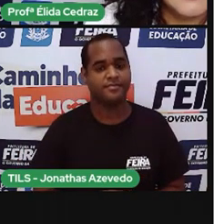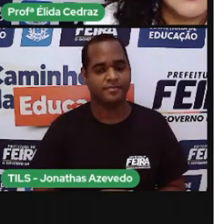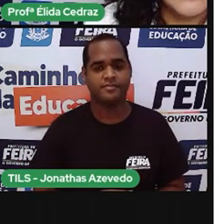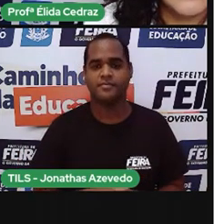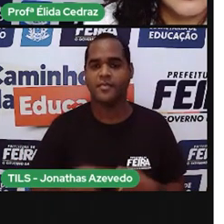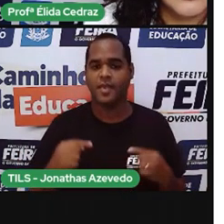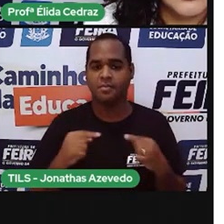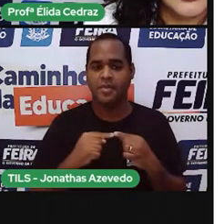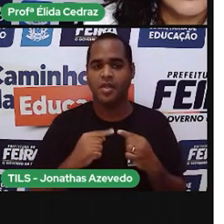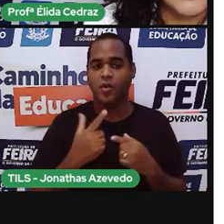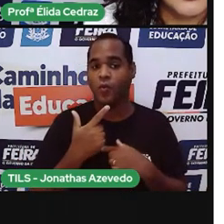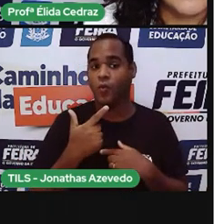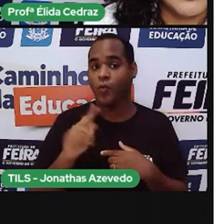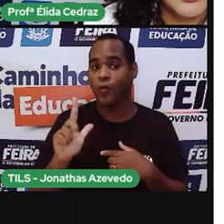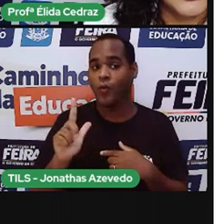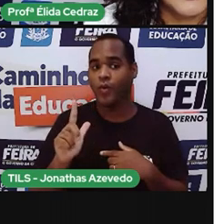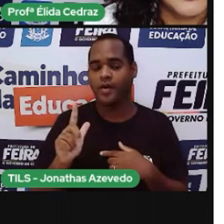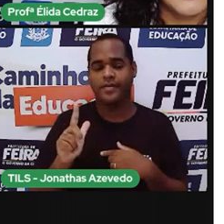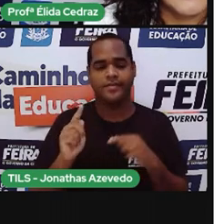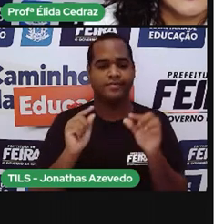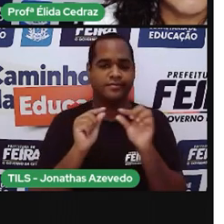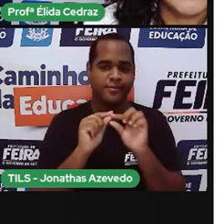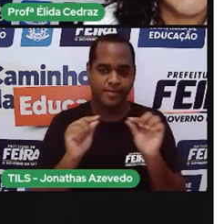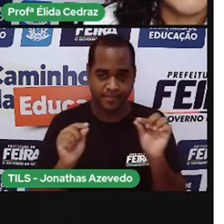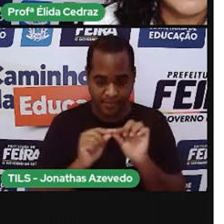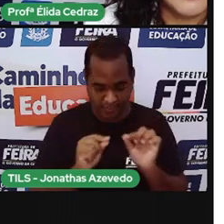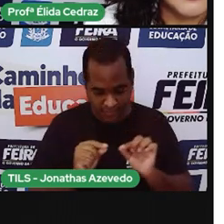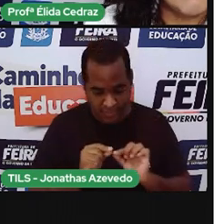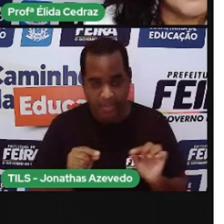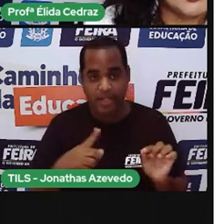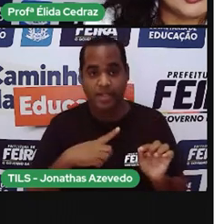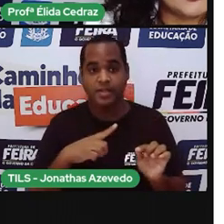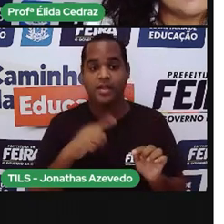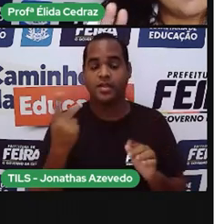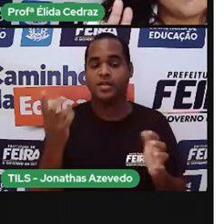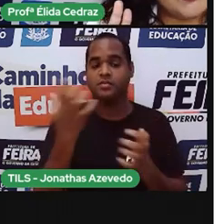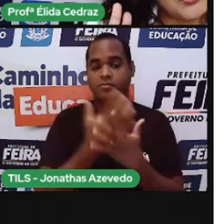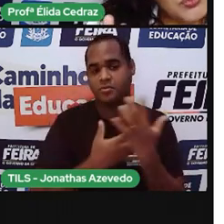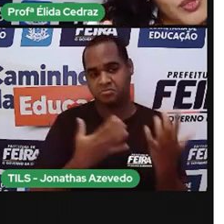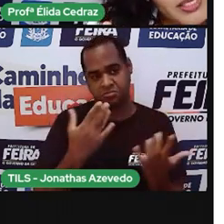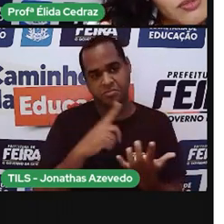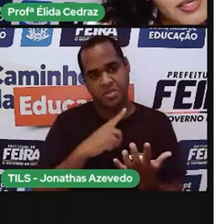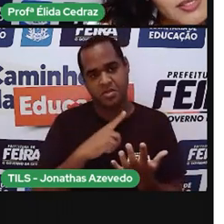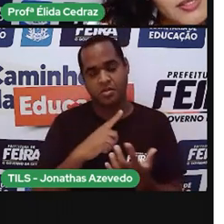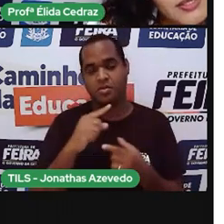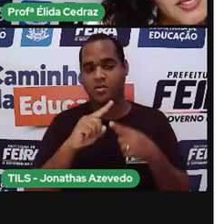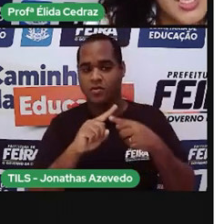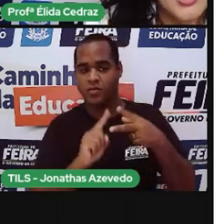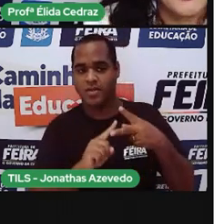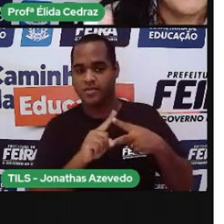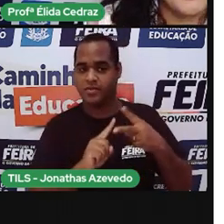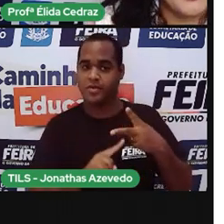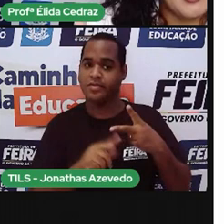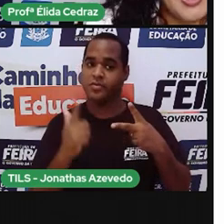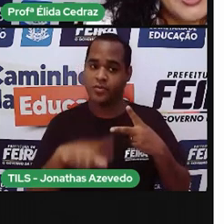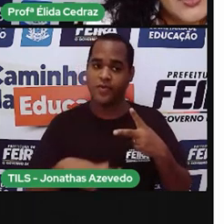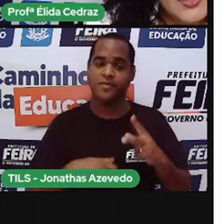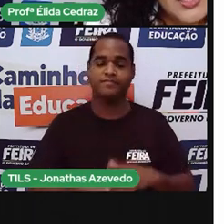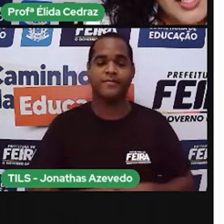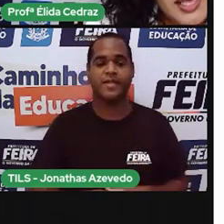Esses tracinhos indicam que o trecho da canção deve ser repetido duas vezes.